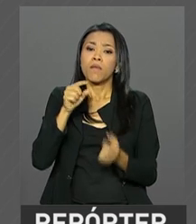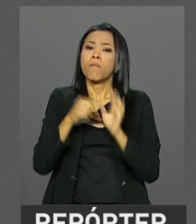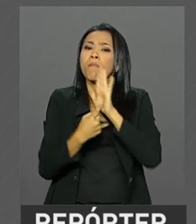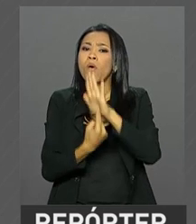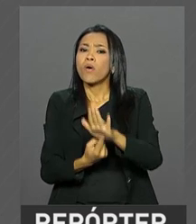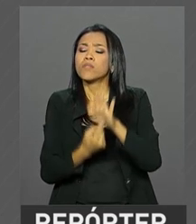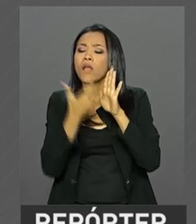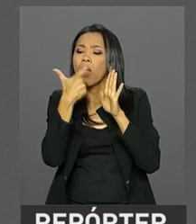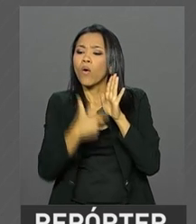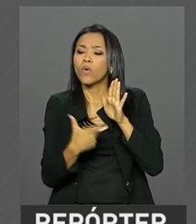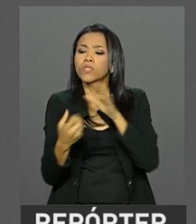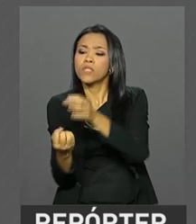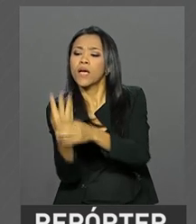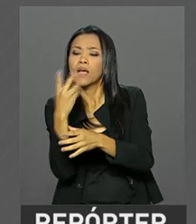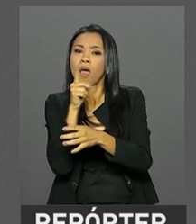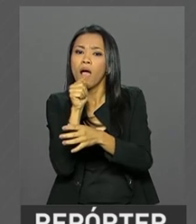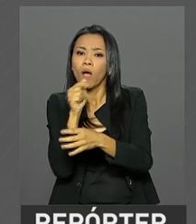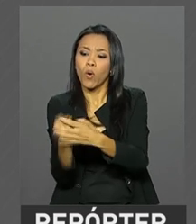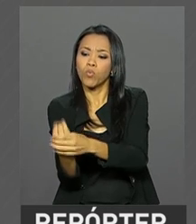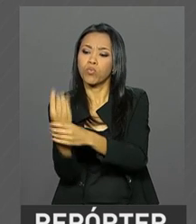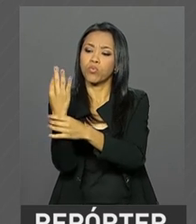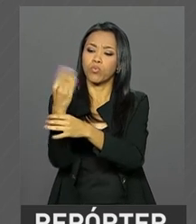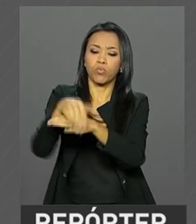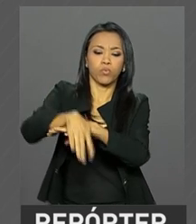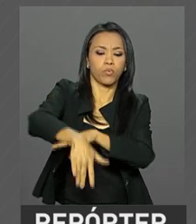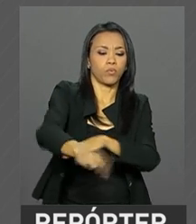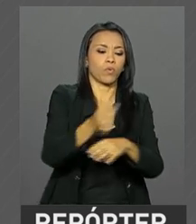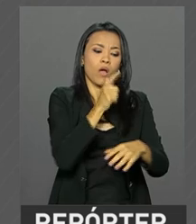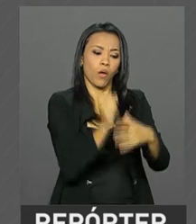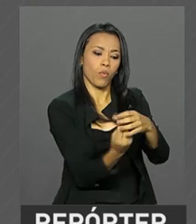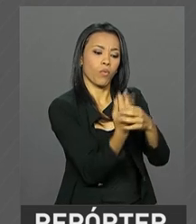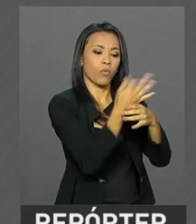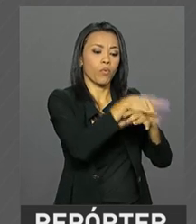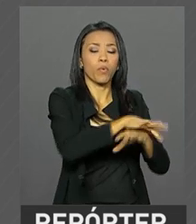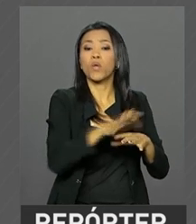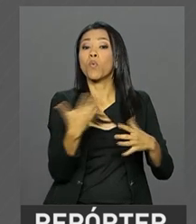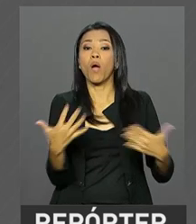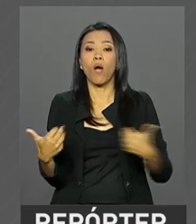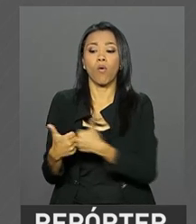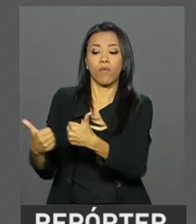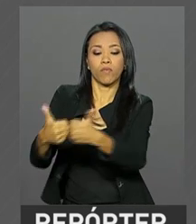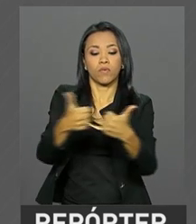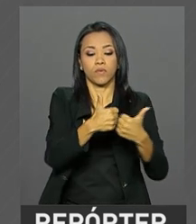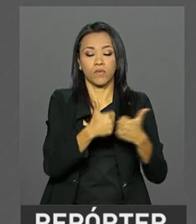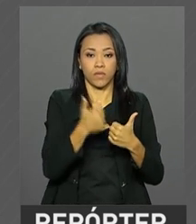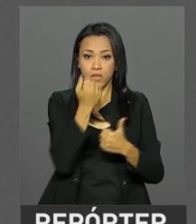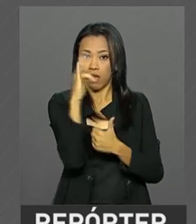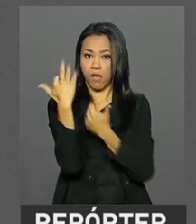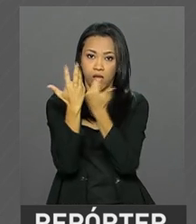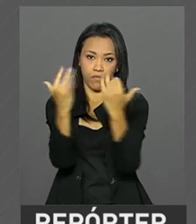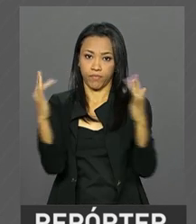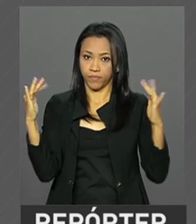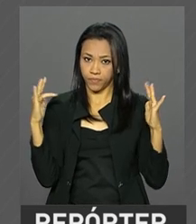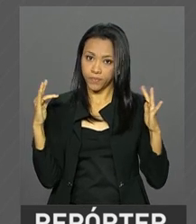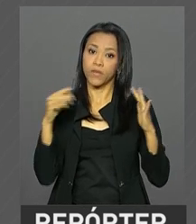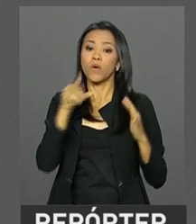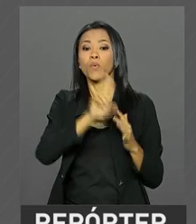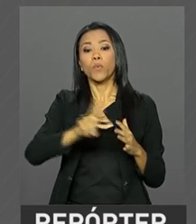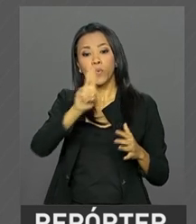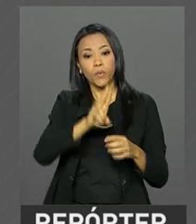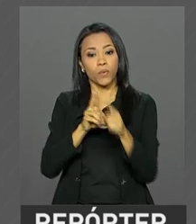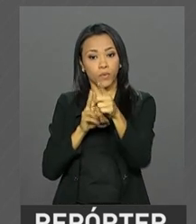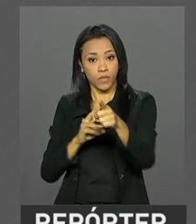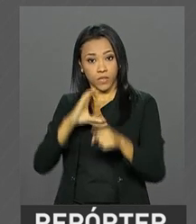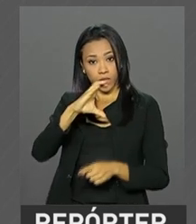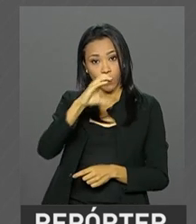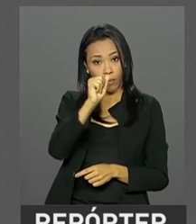onde são os vencedores de água e qual estado da vegetação ao redor o programa usa dados do cadastro ambiental rural o